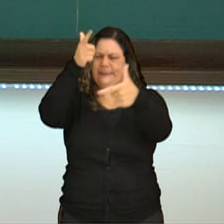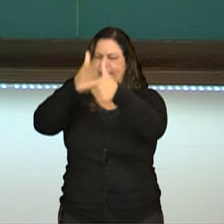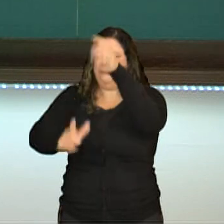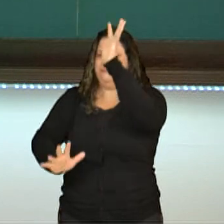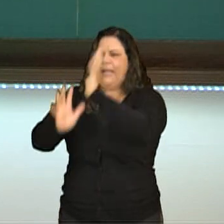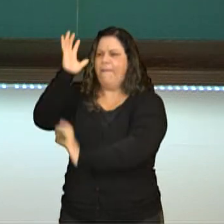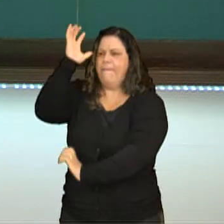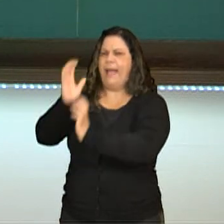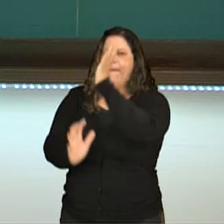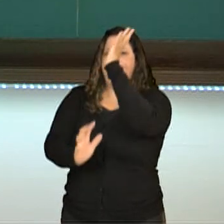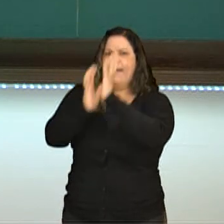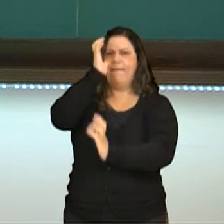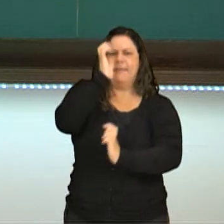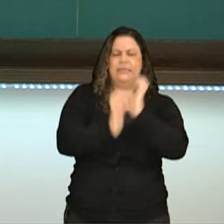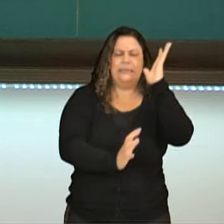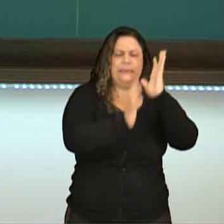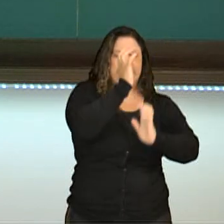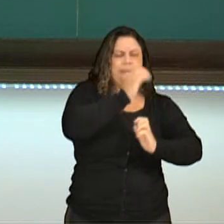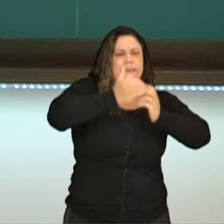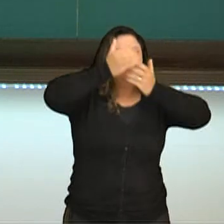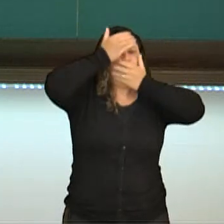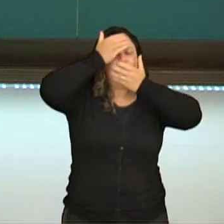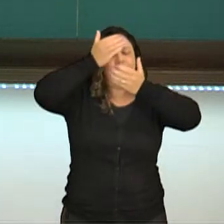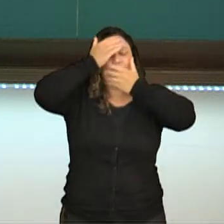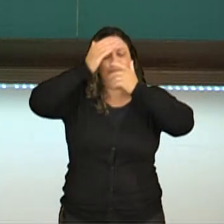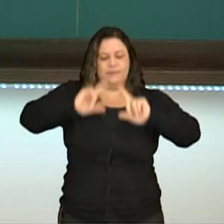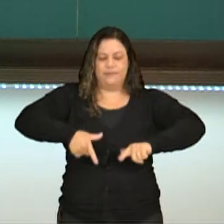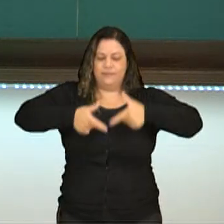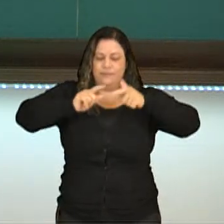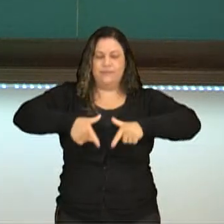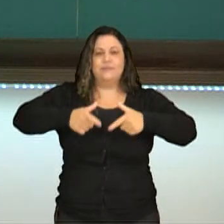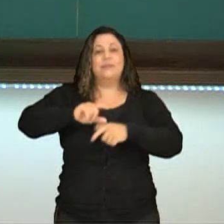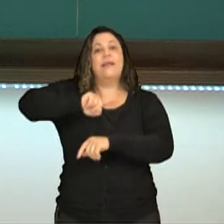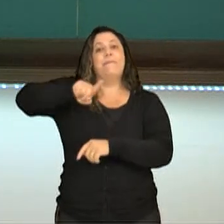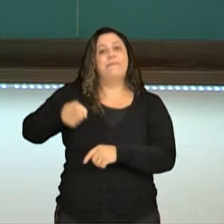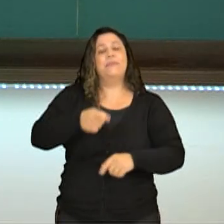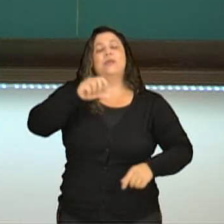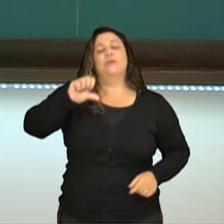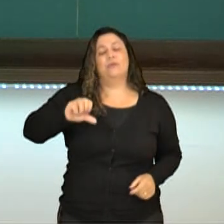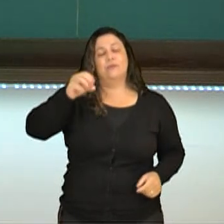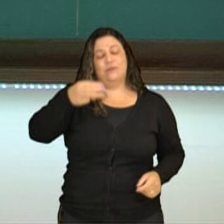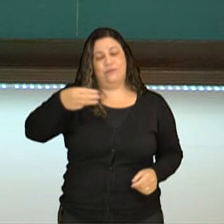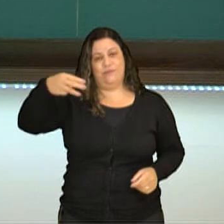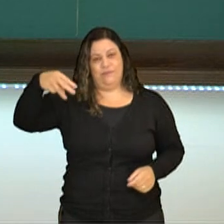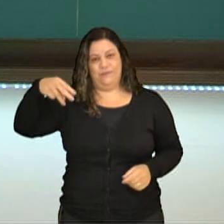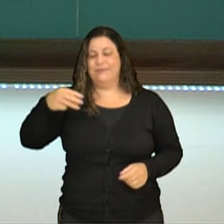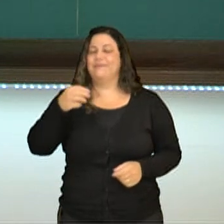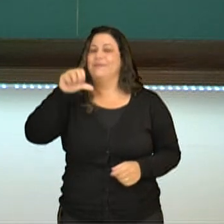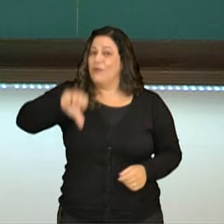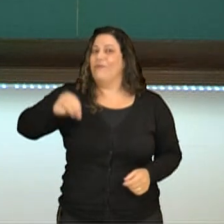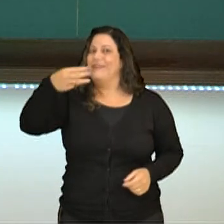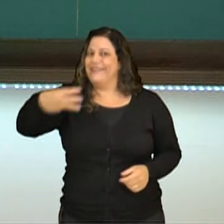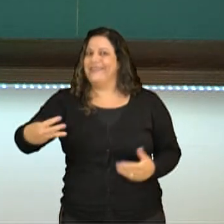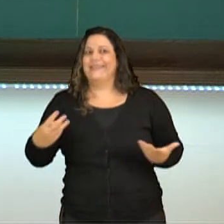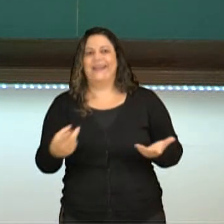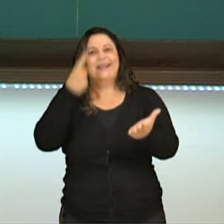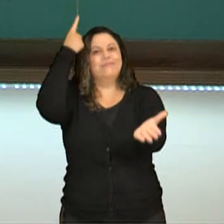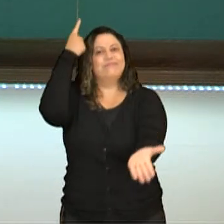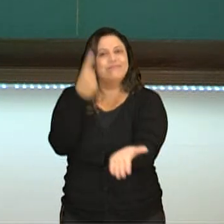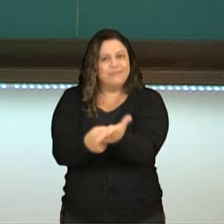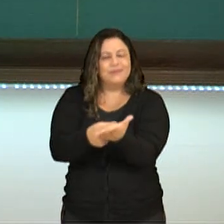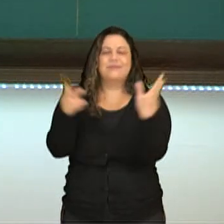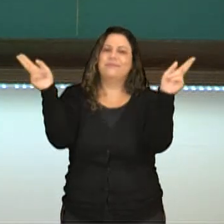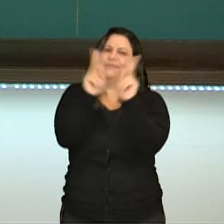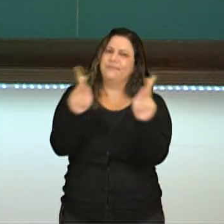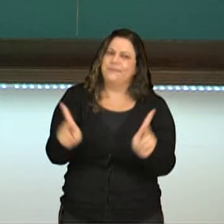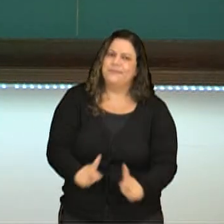entre árabes e israelenses na região. E em 1993 houve um acordo de Oslo que não foi cumprido, um acordo pela